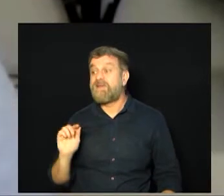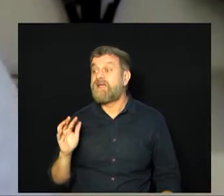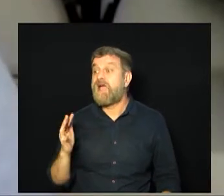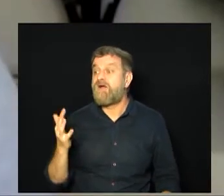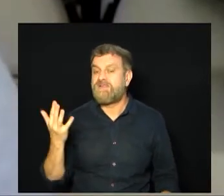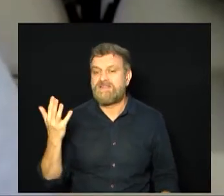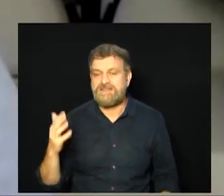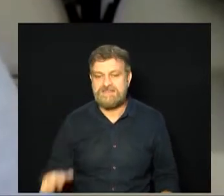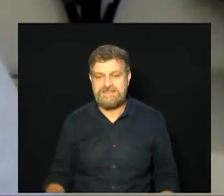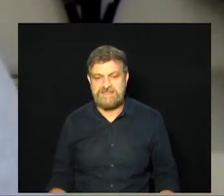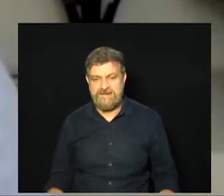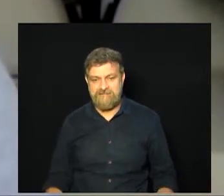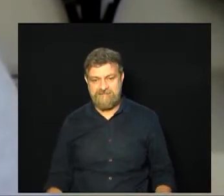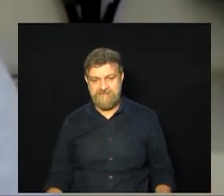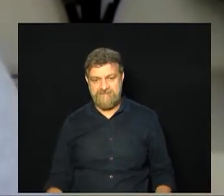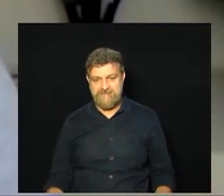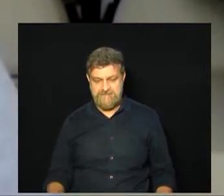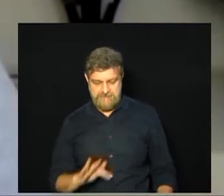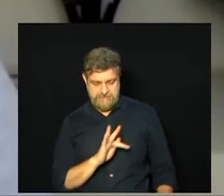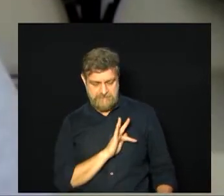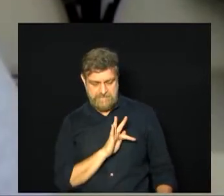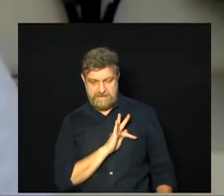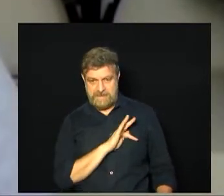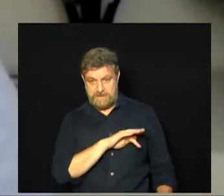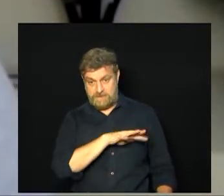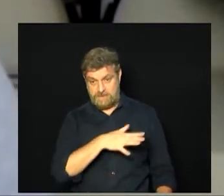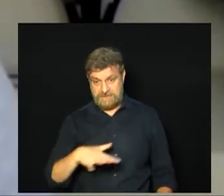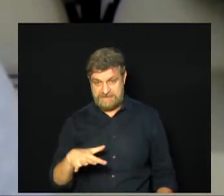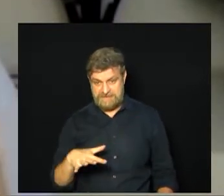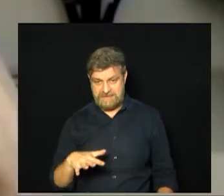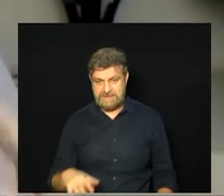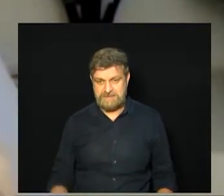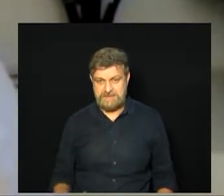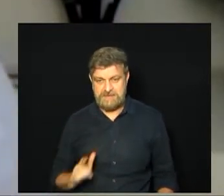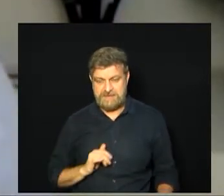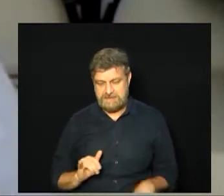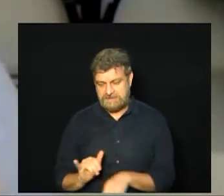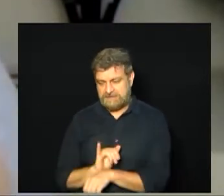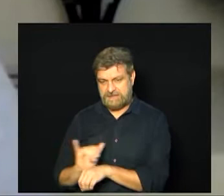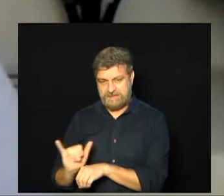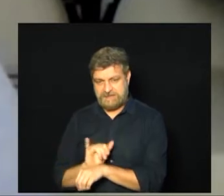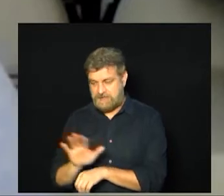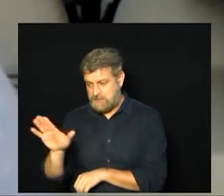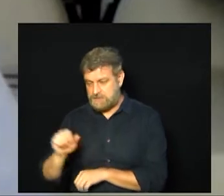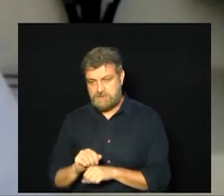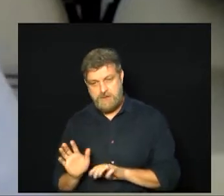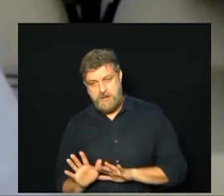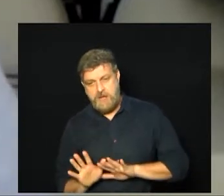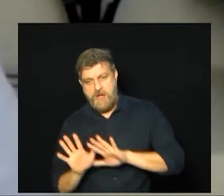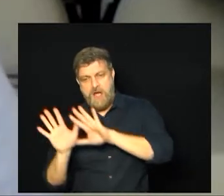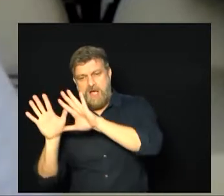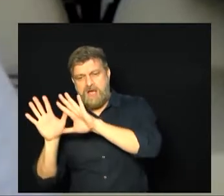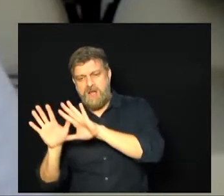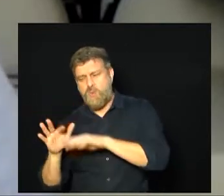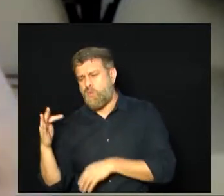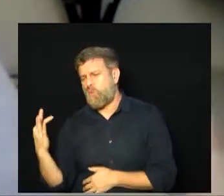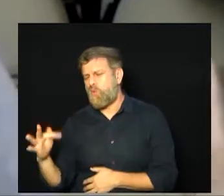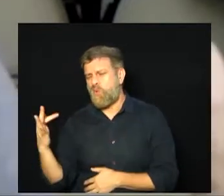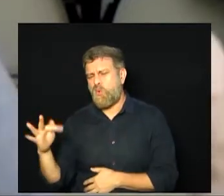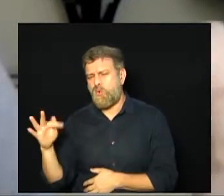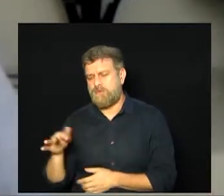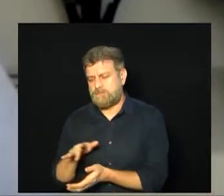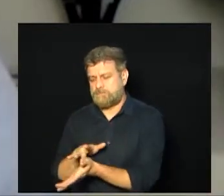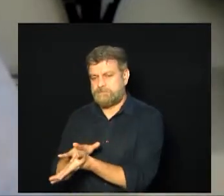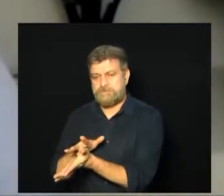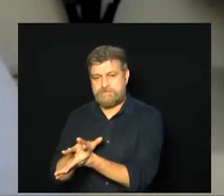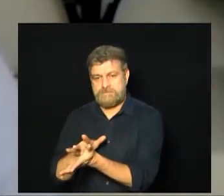acontece? O técnico do Santos pediu para o goleiro simular uma contusão. E aí quem que vai